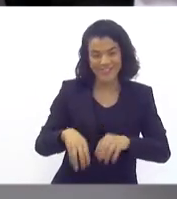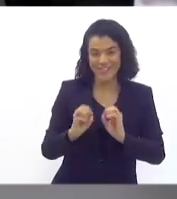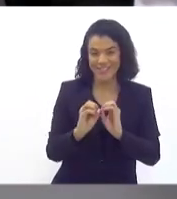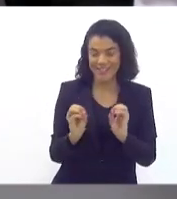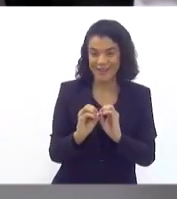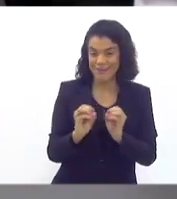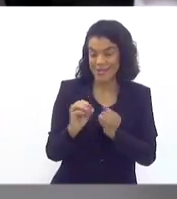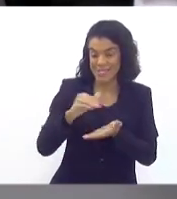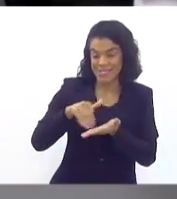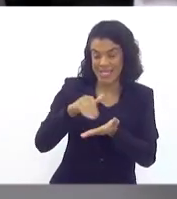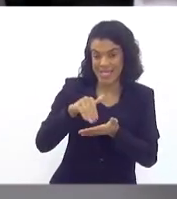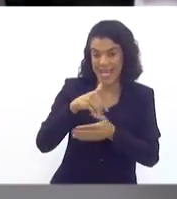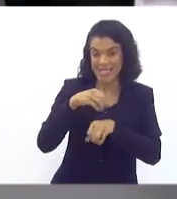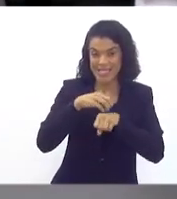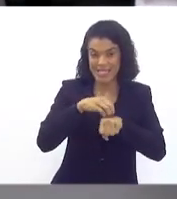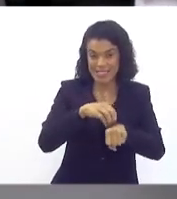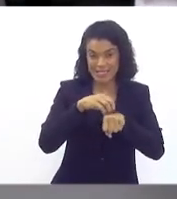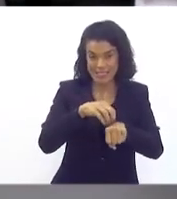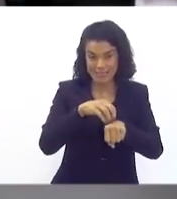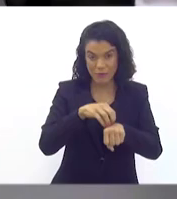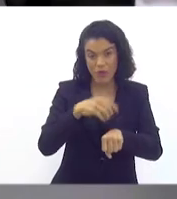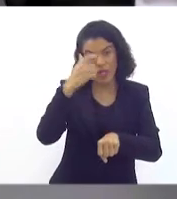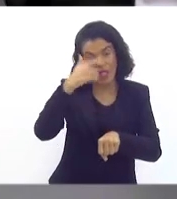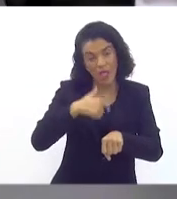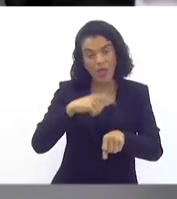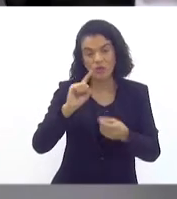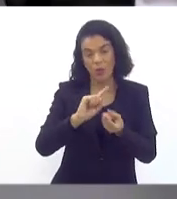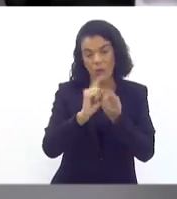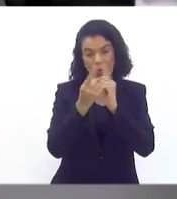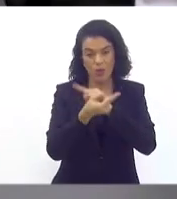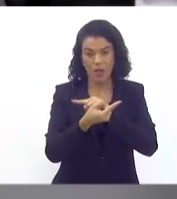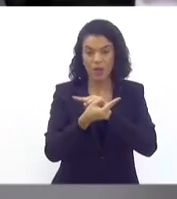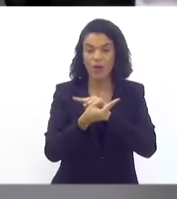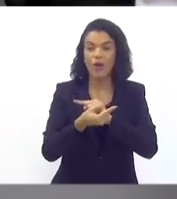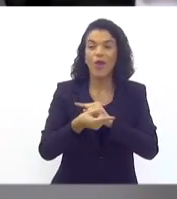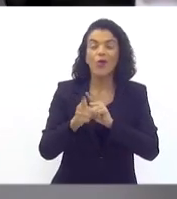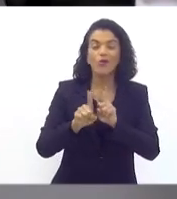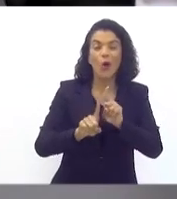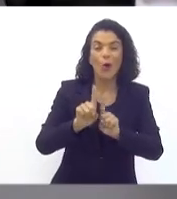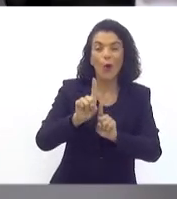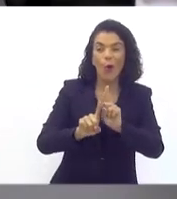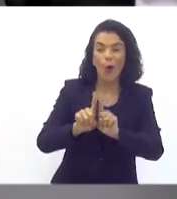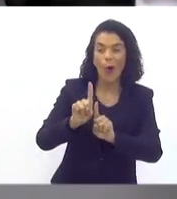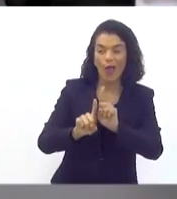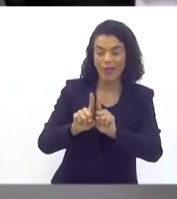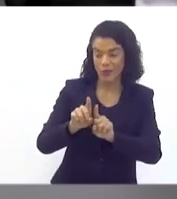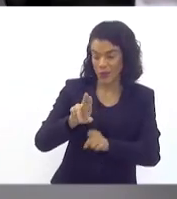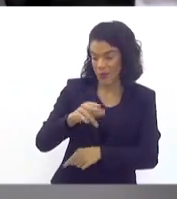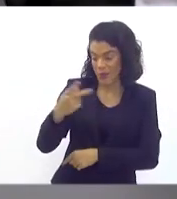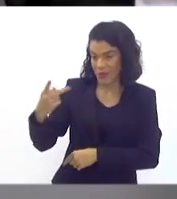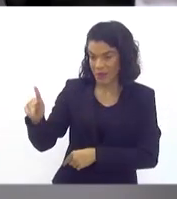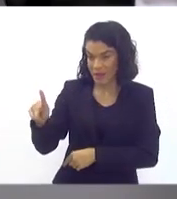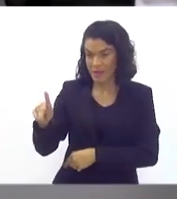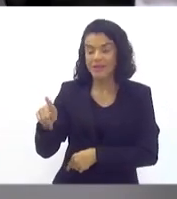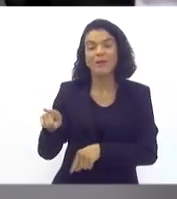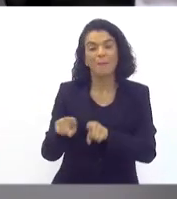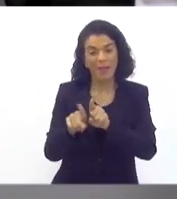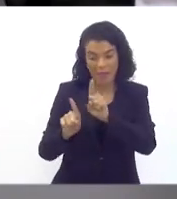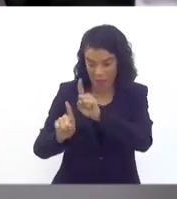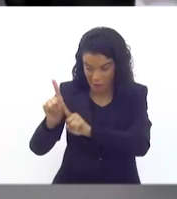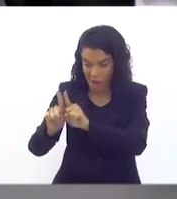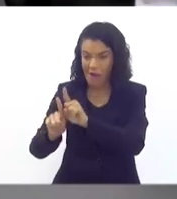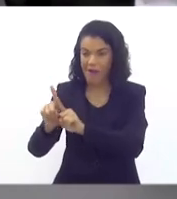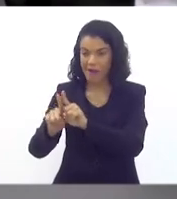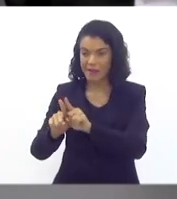nosso secretário de transporte eu não tô aqui eu eu sou até ao contrário sou concorrente do irmão dele e o outro irmão também meu irmão é concorrente dele